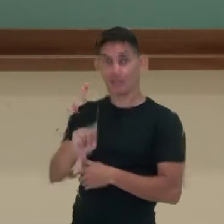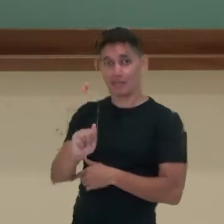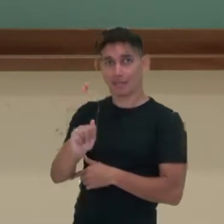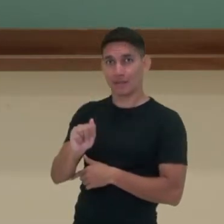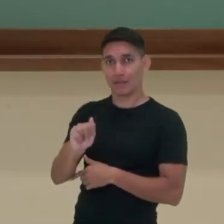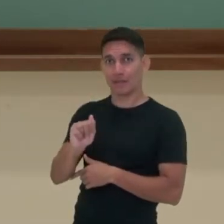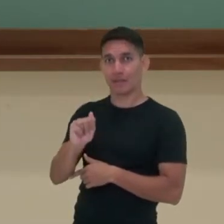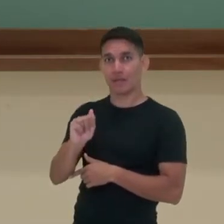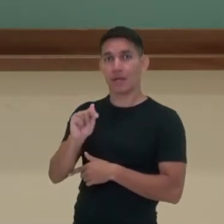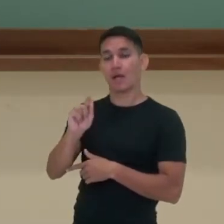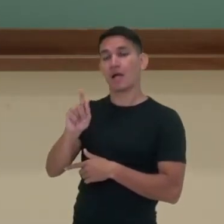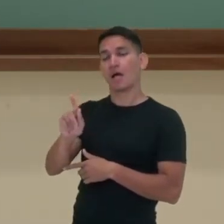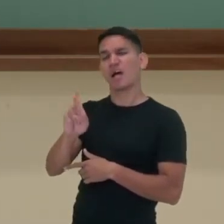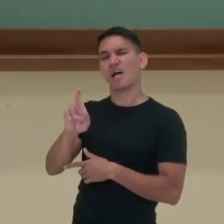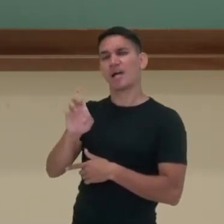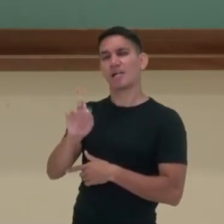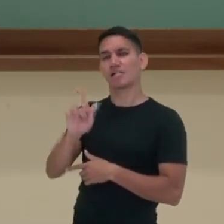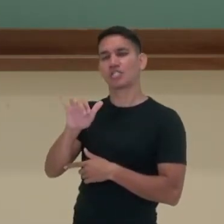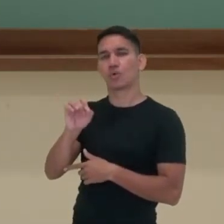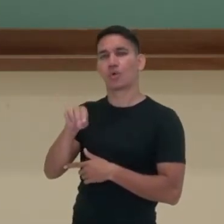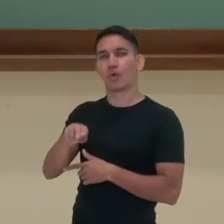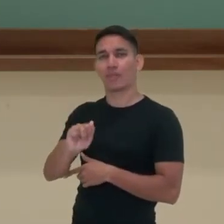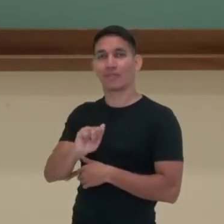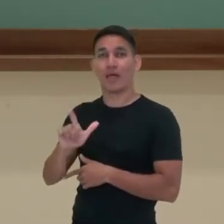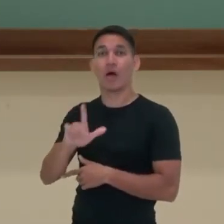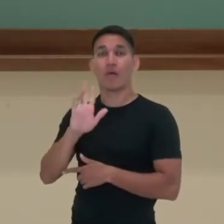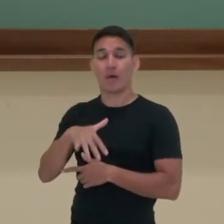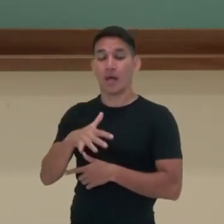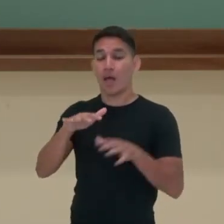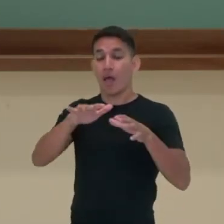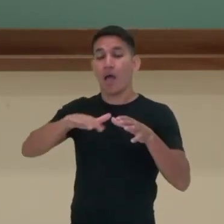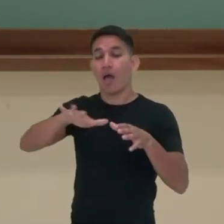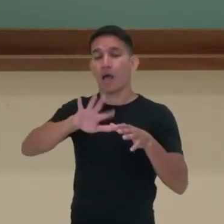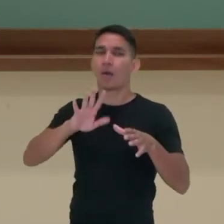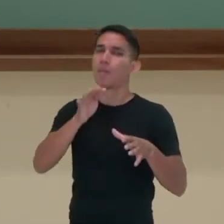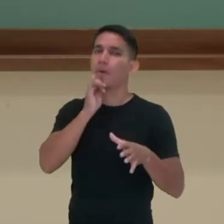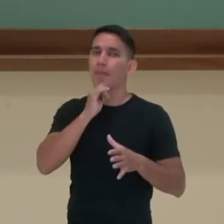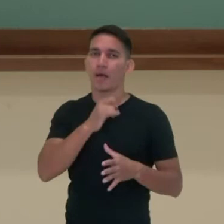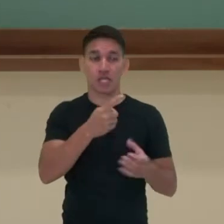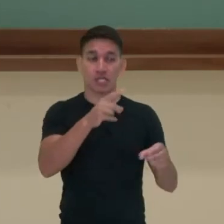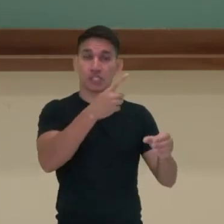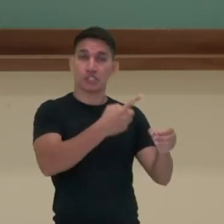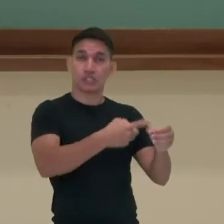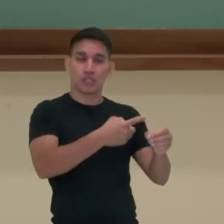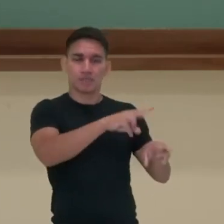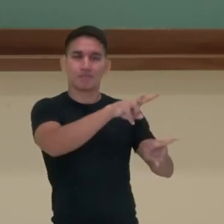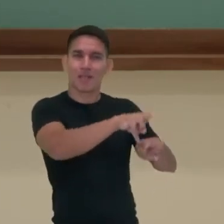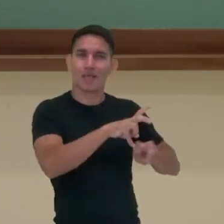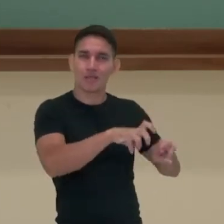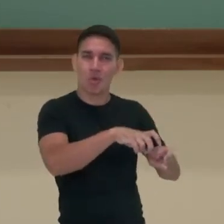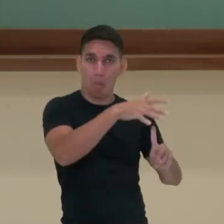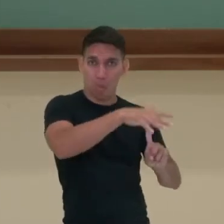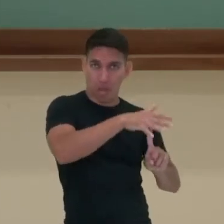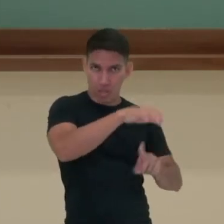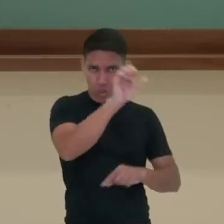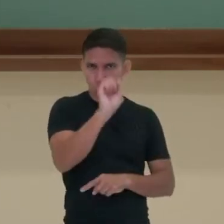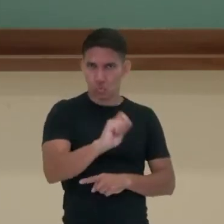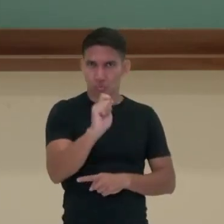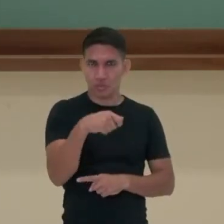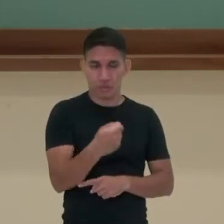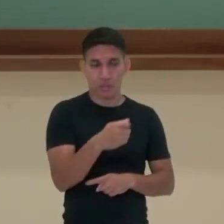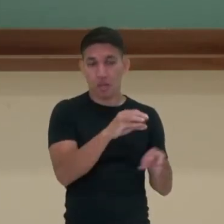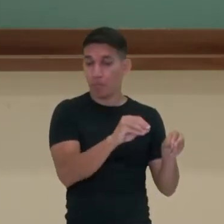mesma região. Vou dar um exemplo. Uma pessoa que morava no interior do estado do Paraná, que é o sul do Brasil, e vem